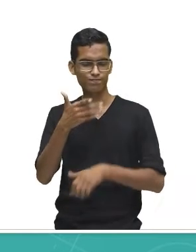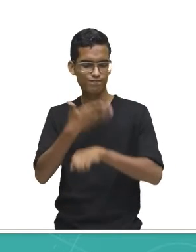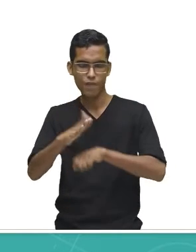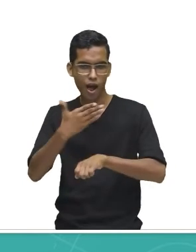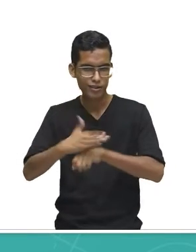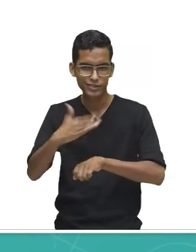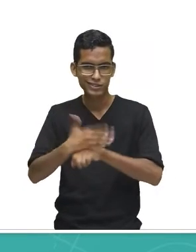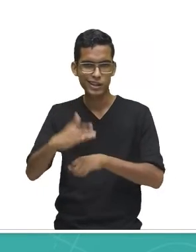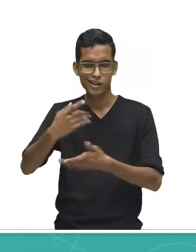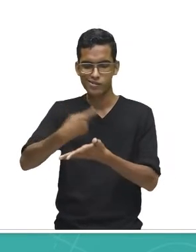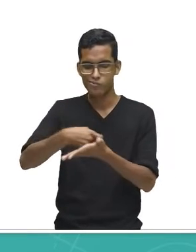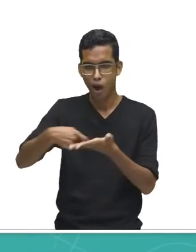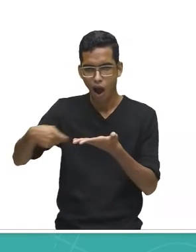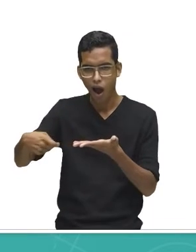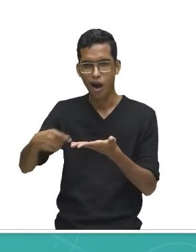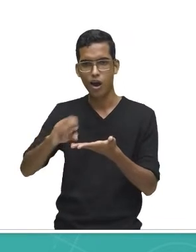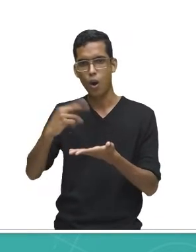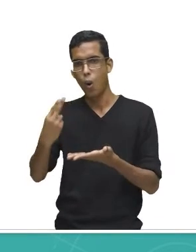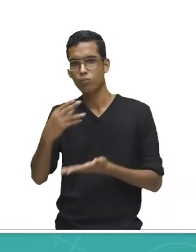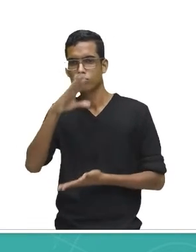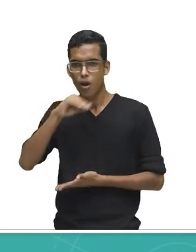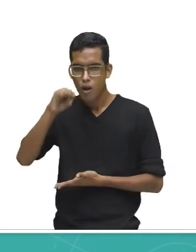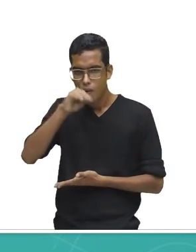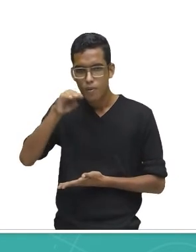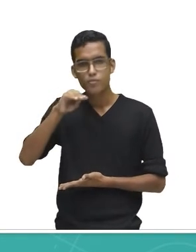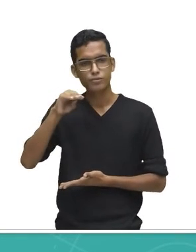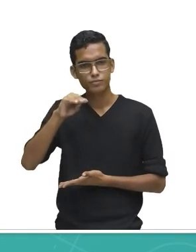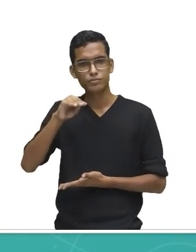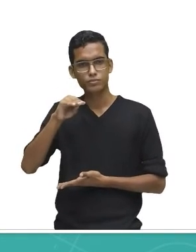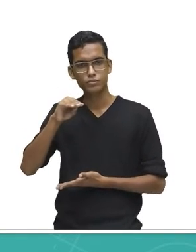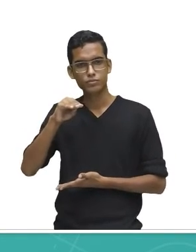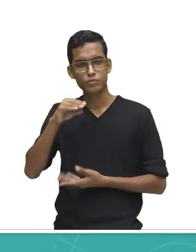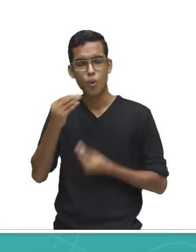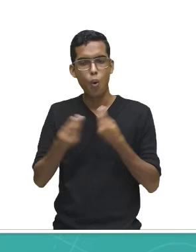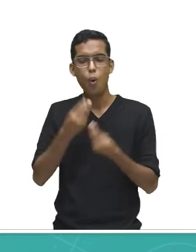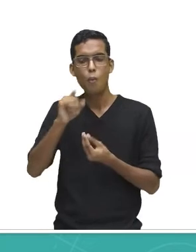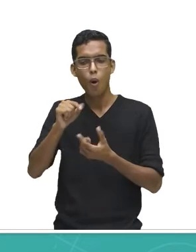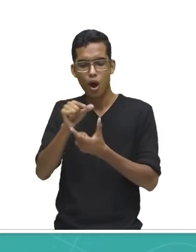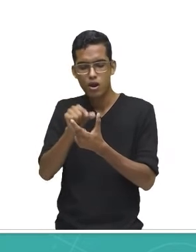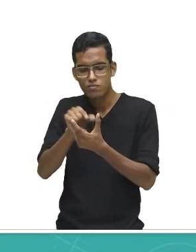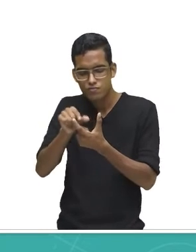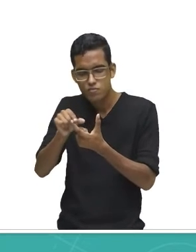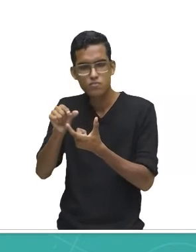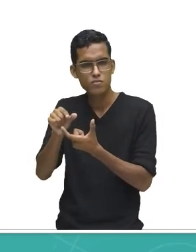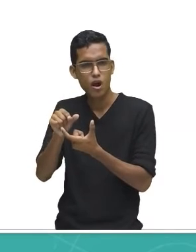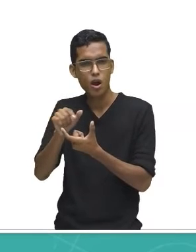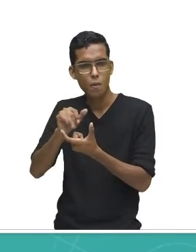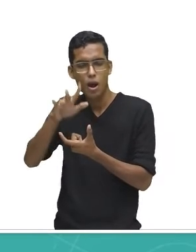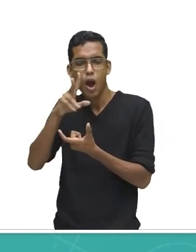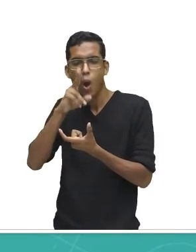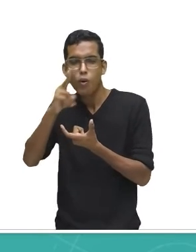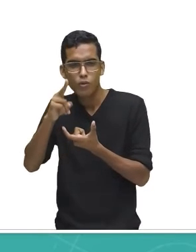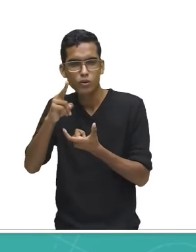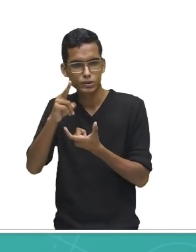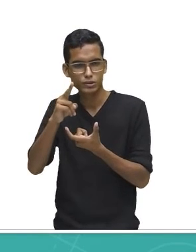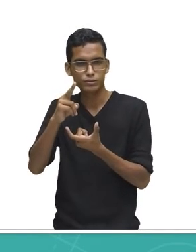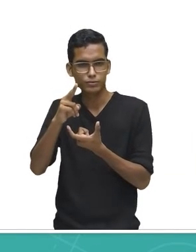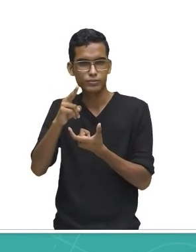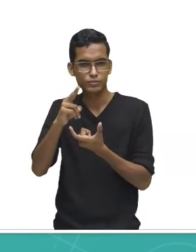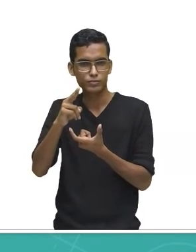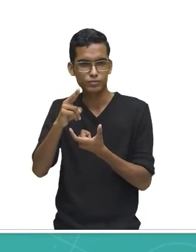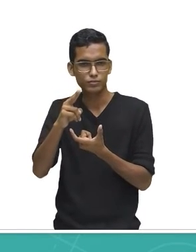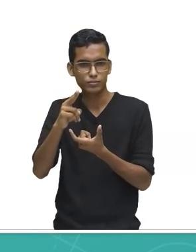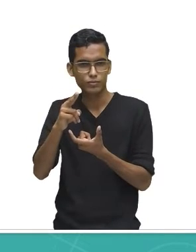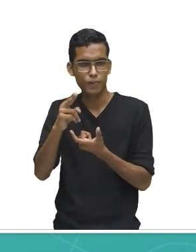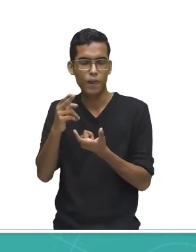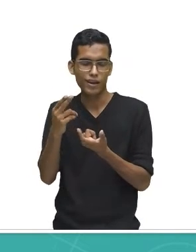pronuncia como deve ser a pronúncia, a sílaba tônica na sua posição correta, aí há